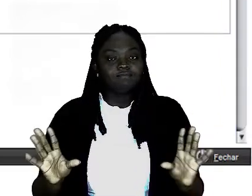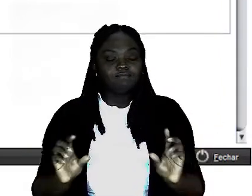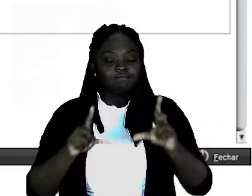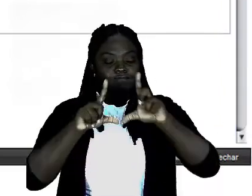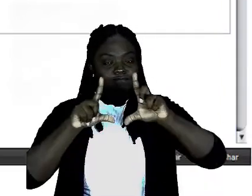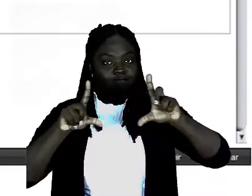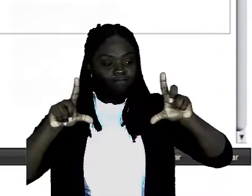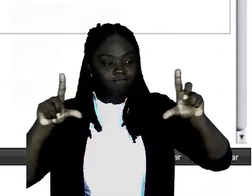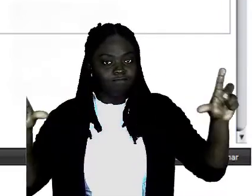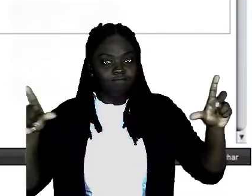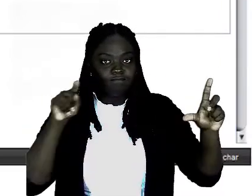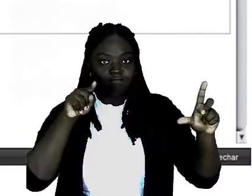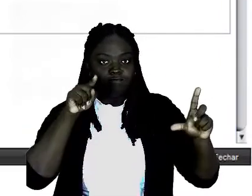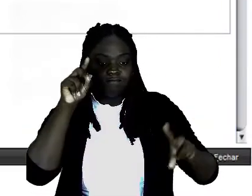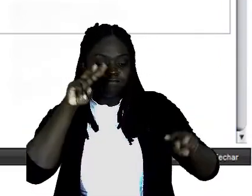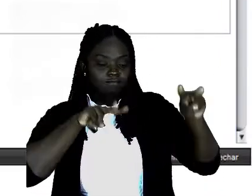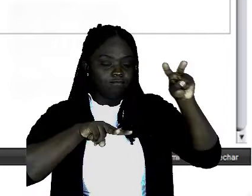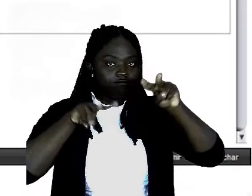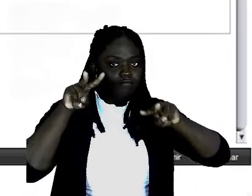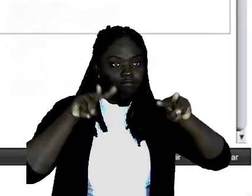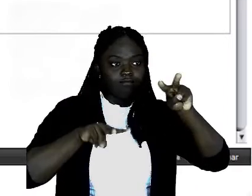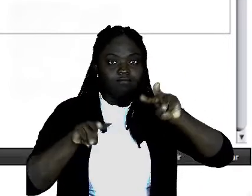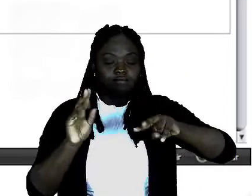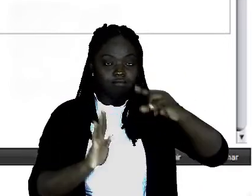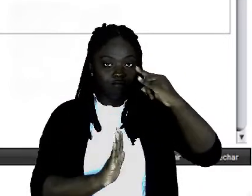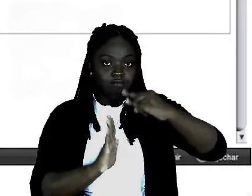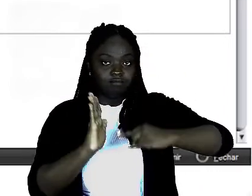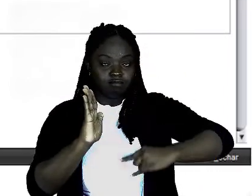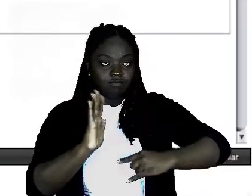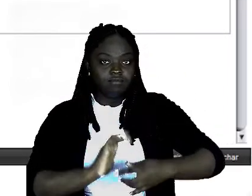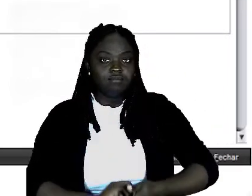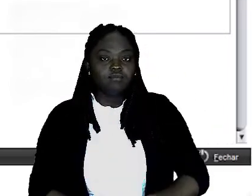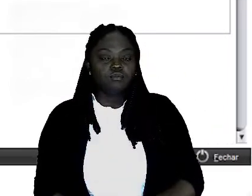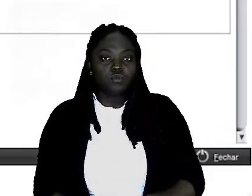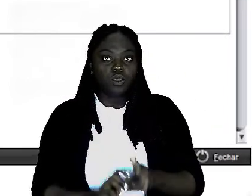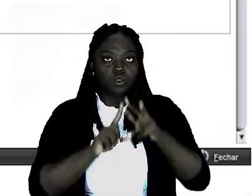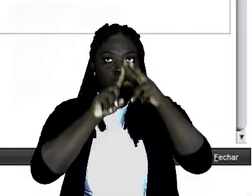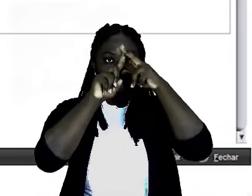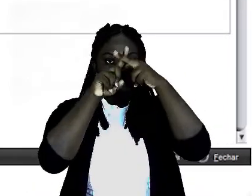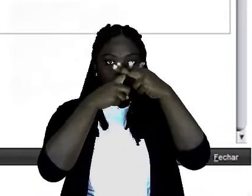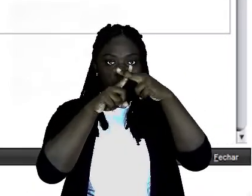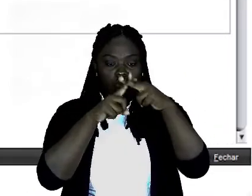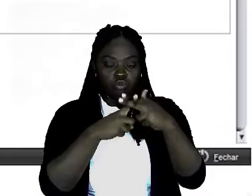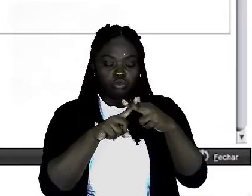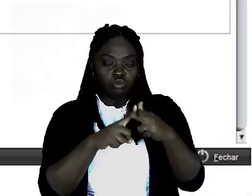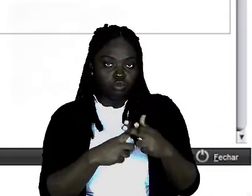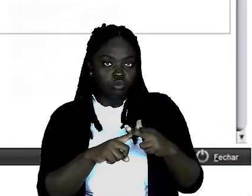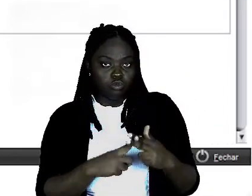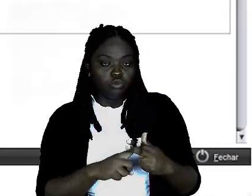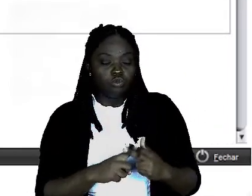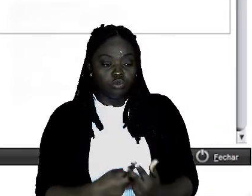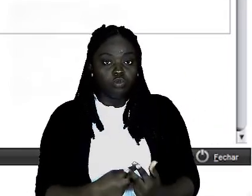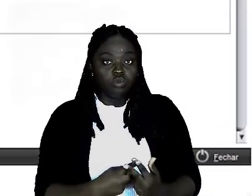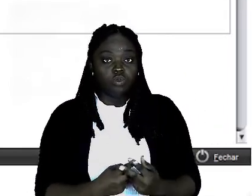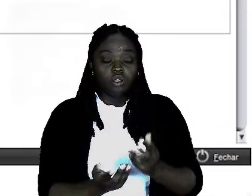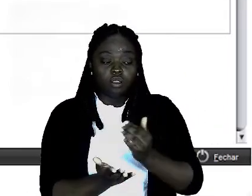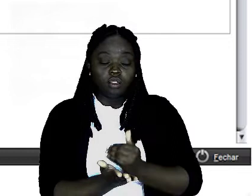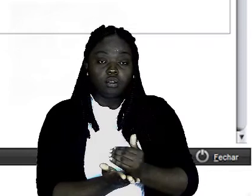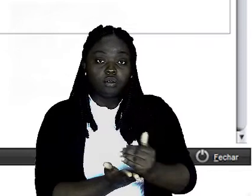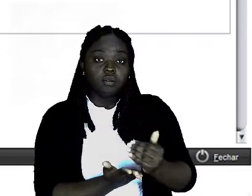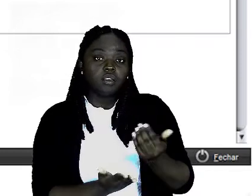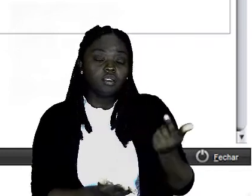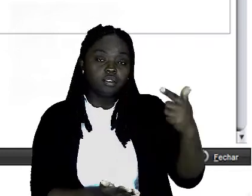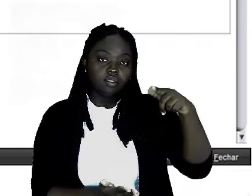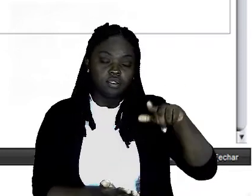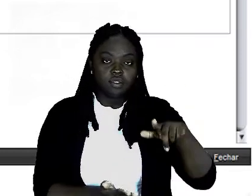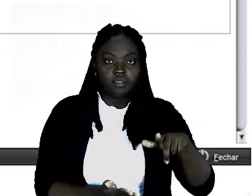tela para conferir dados. Efetue as correções, se for o caso, e recomece o